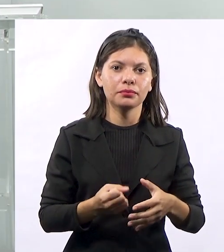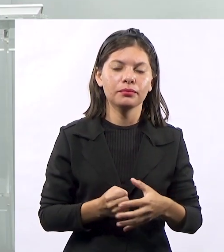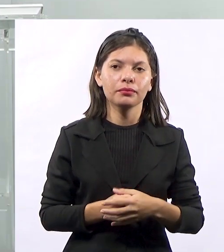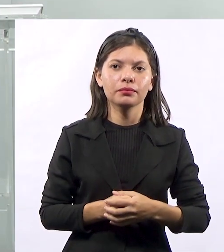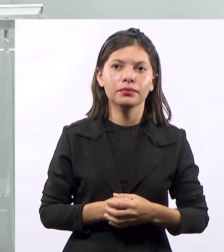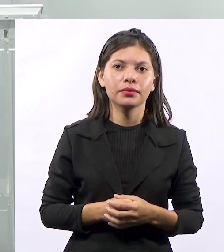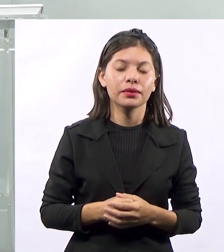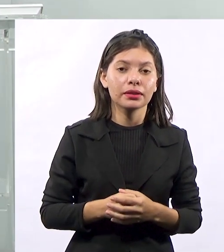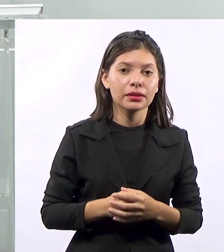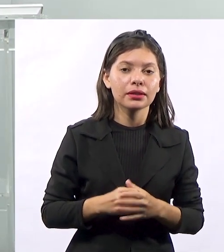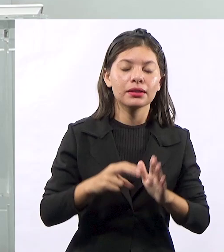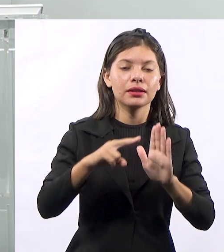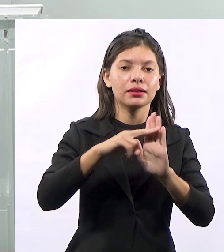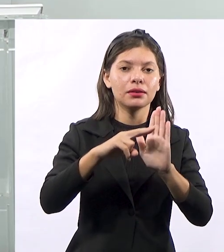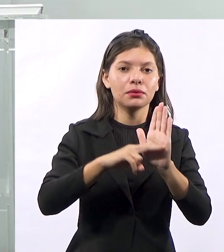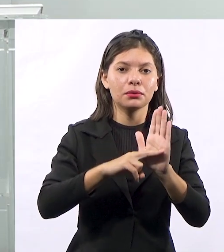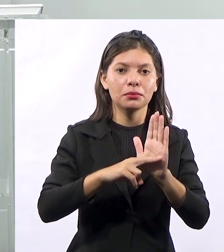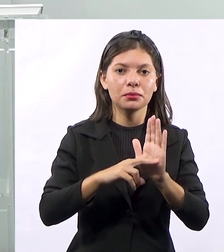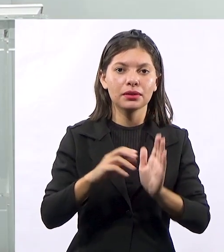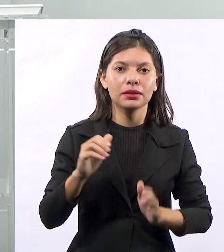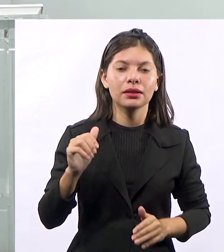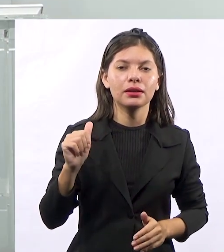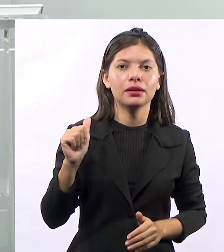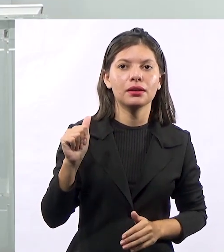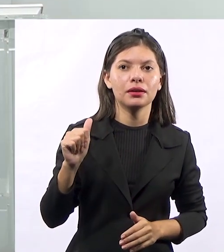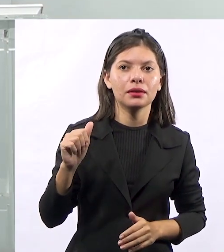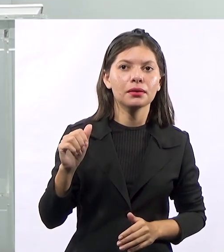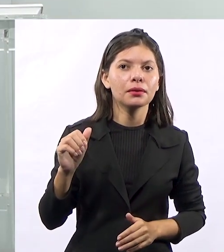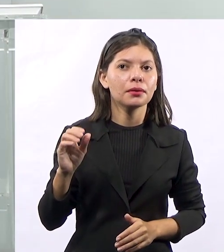estrutura base, ela está inclusive na norma da ABNT